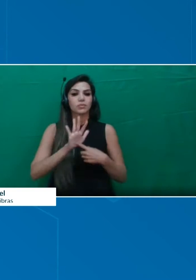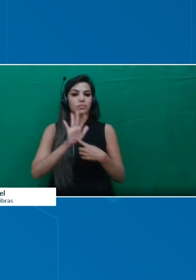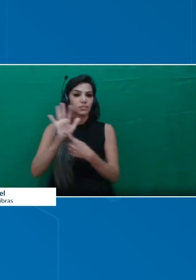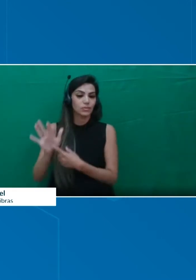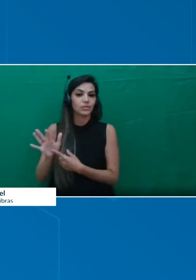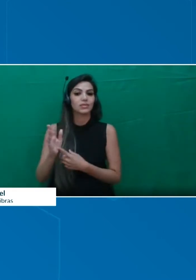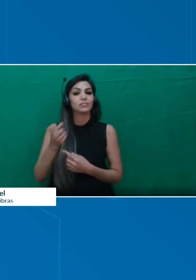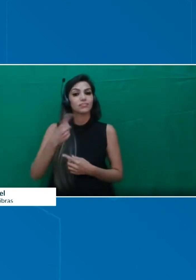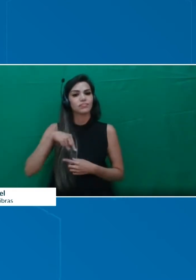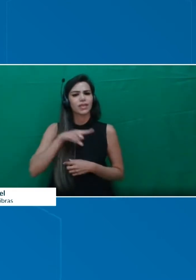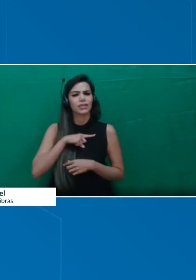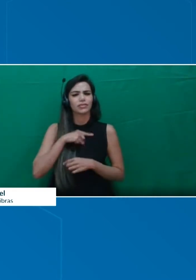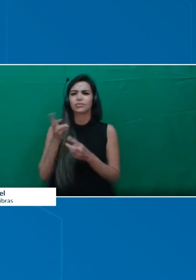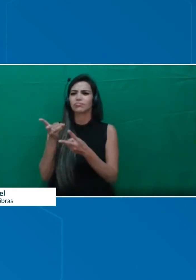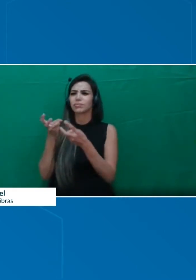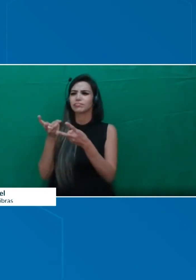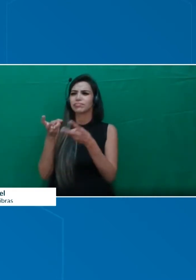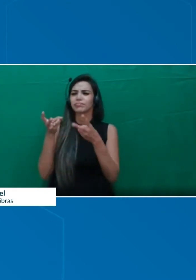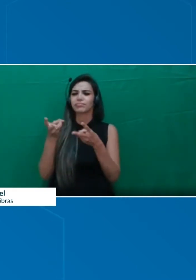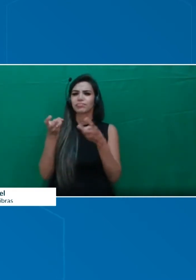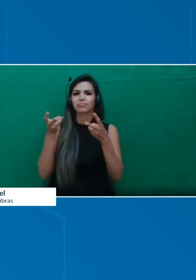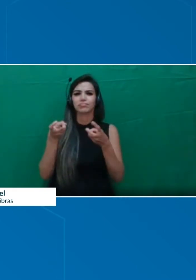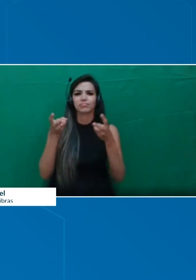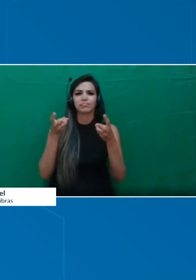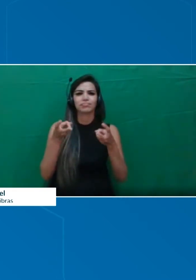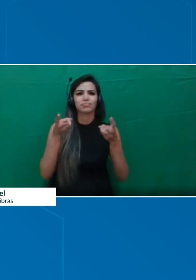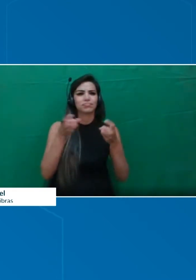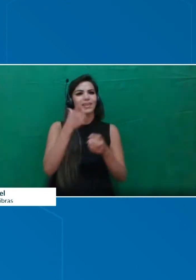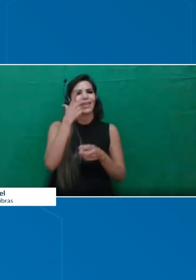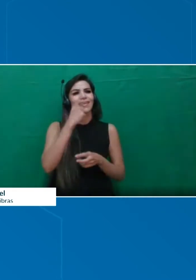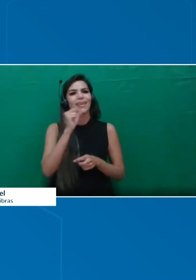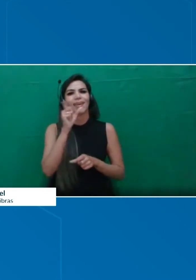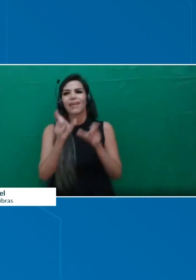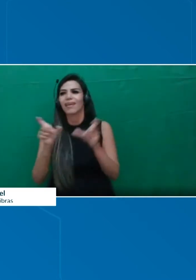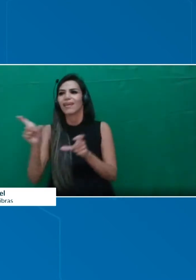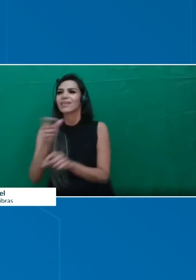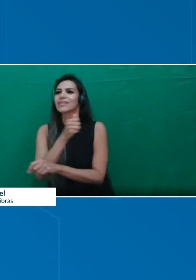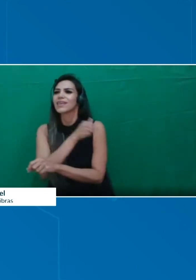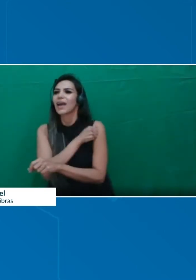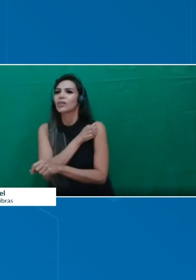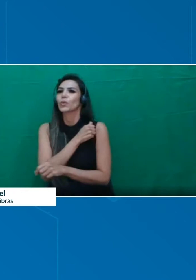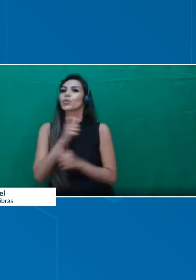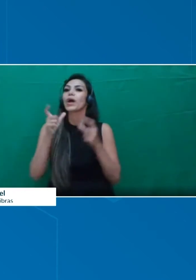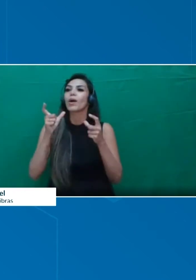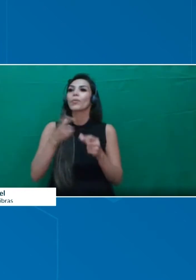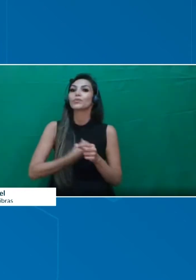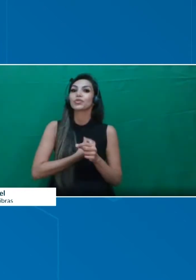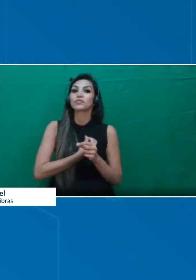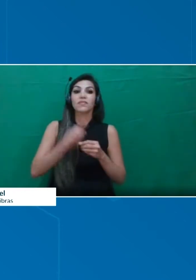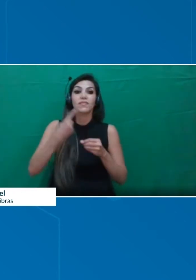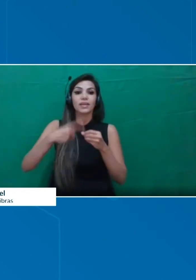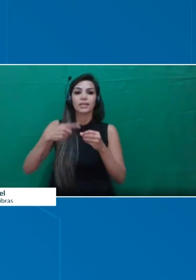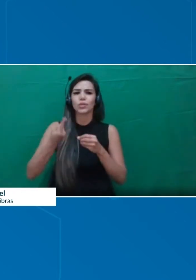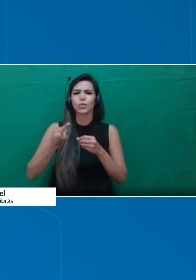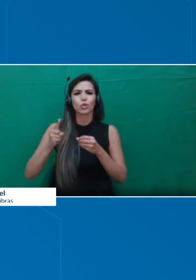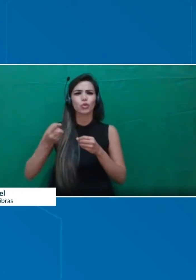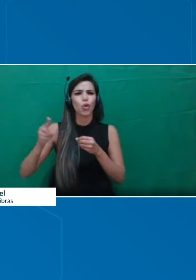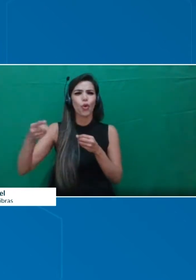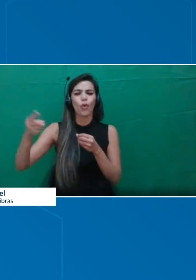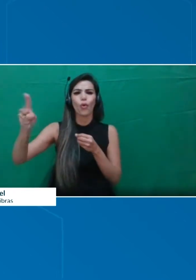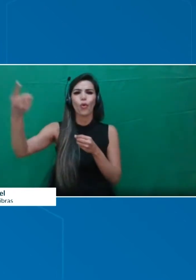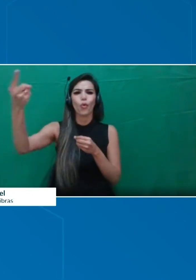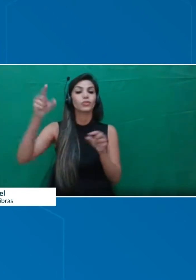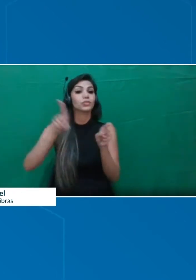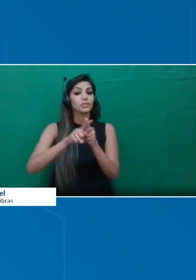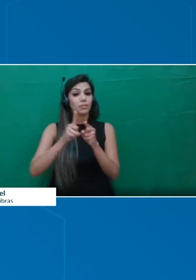conseguiu identificar estudantes que estavam nos interiores mais longínquos do estado, né, e também participantes que estavam em